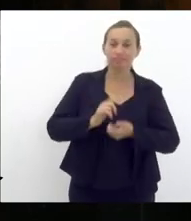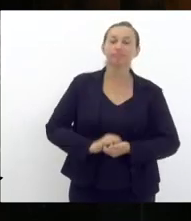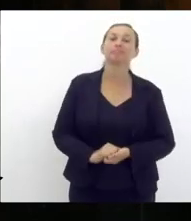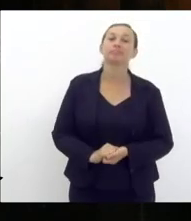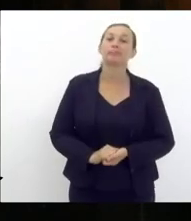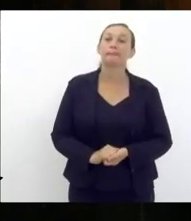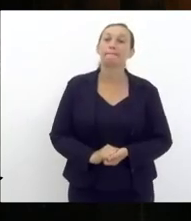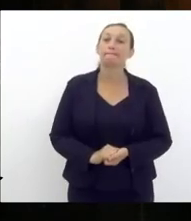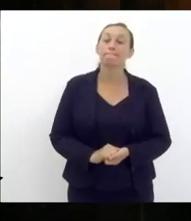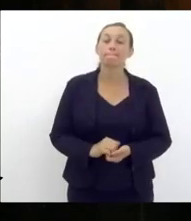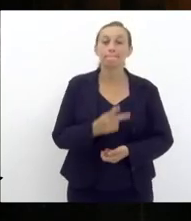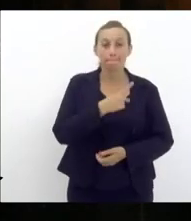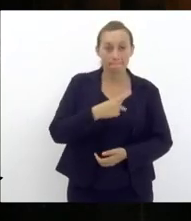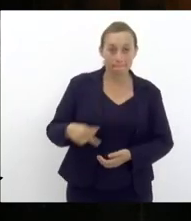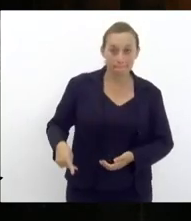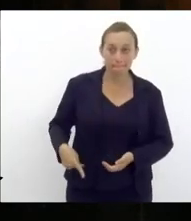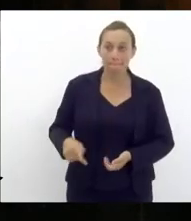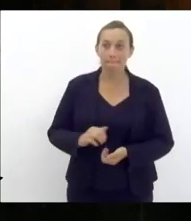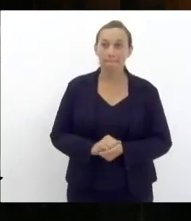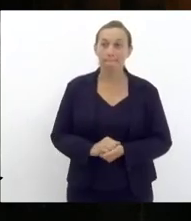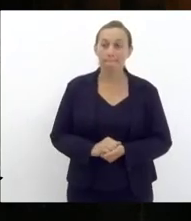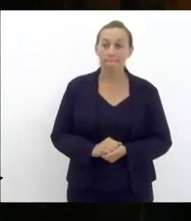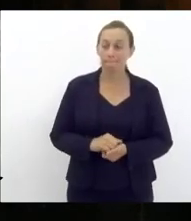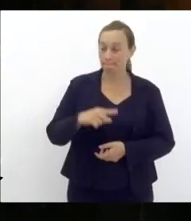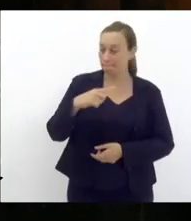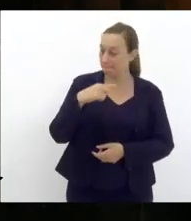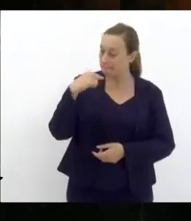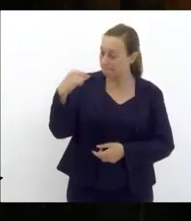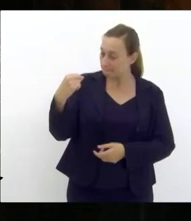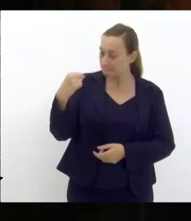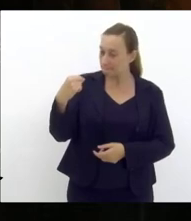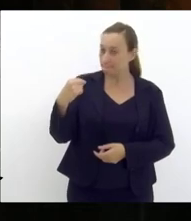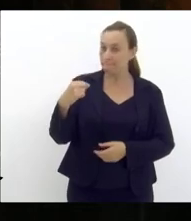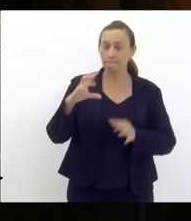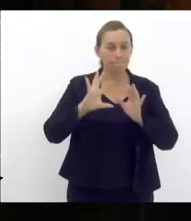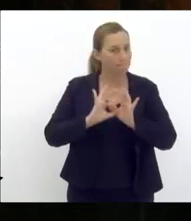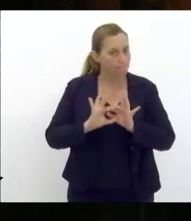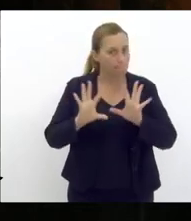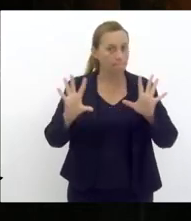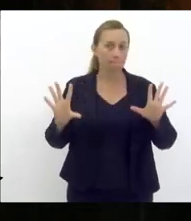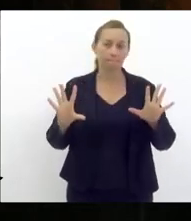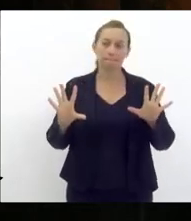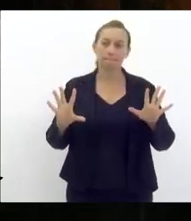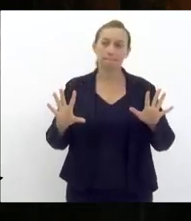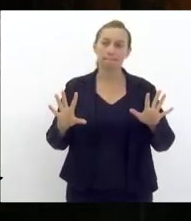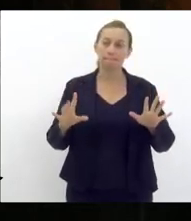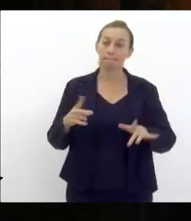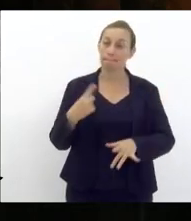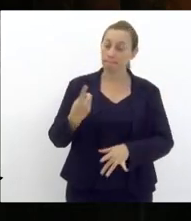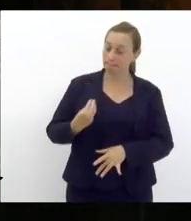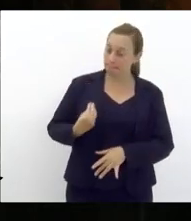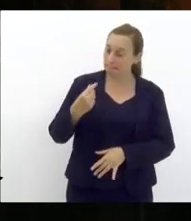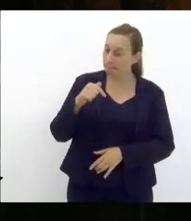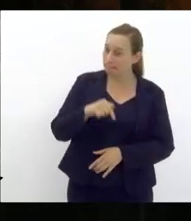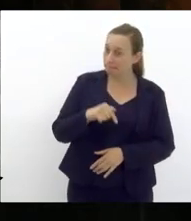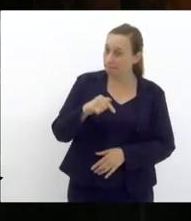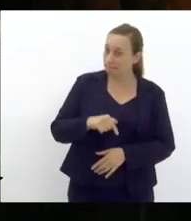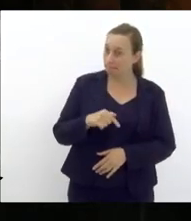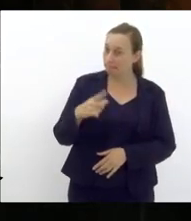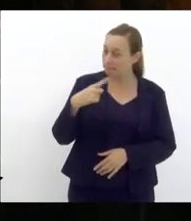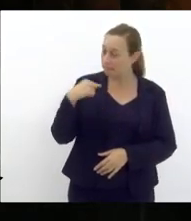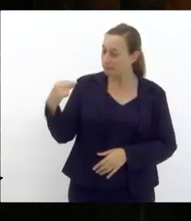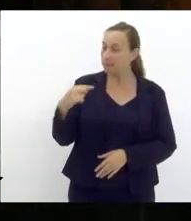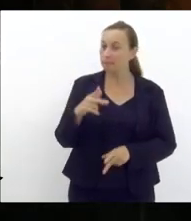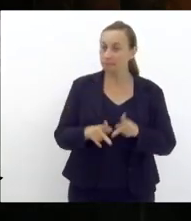Presidente nós fomos eleitos democraticamente estamos aqui pela escolha